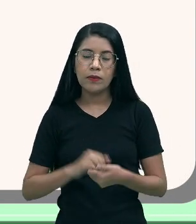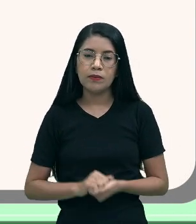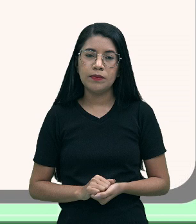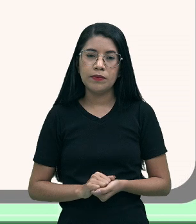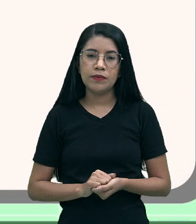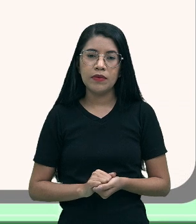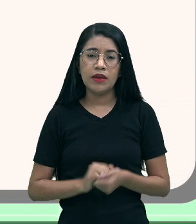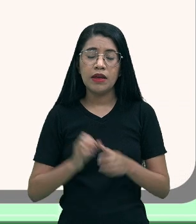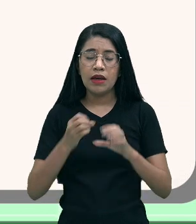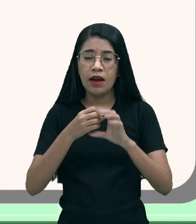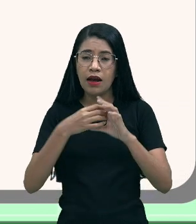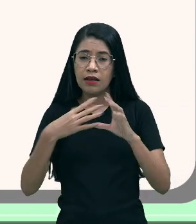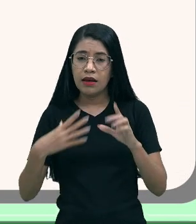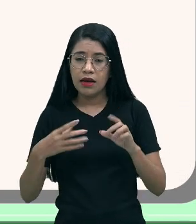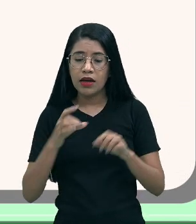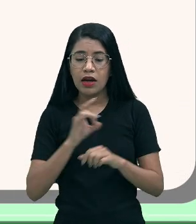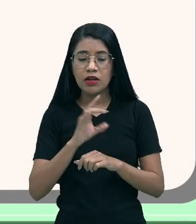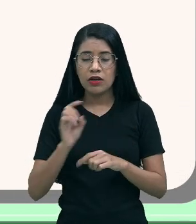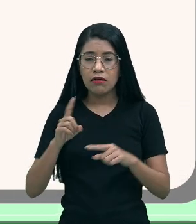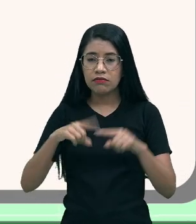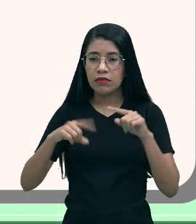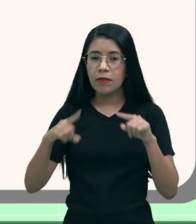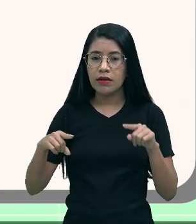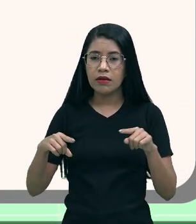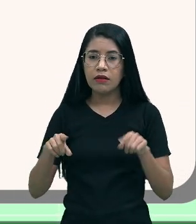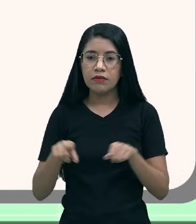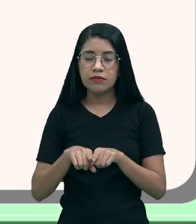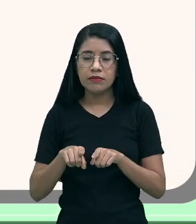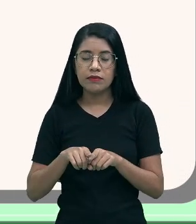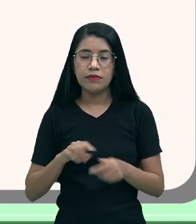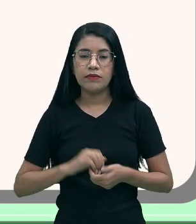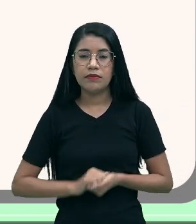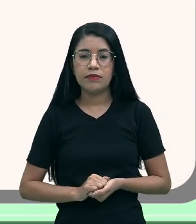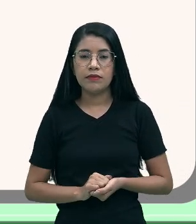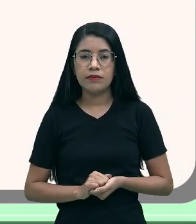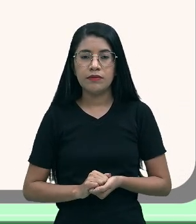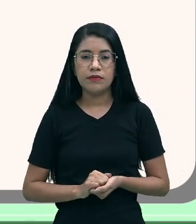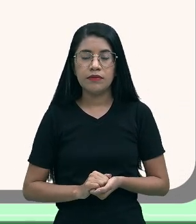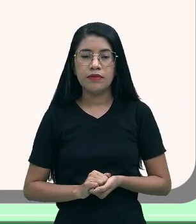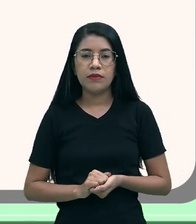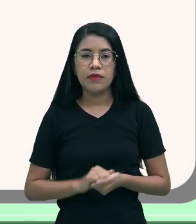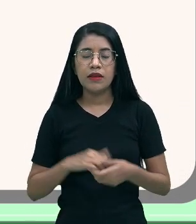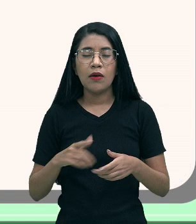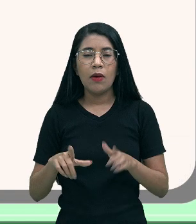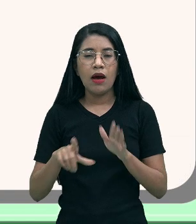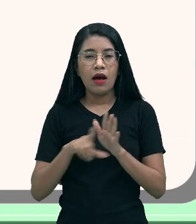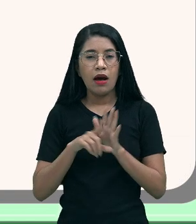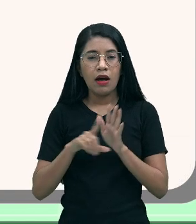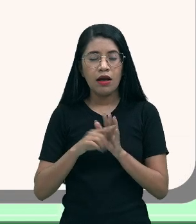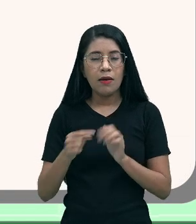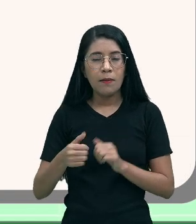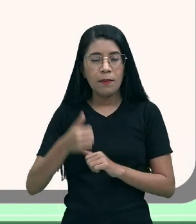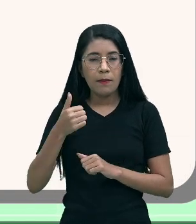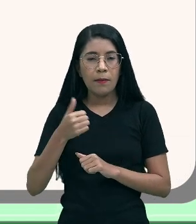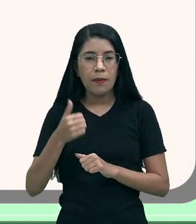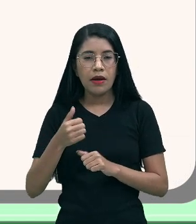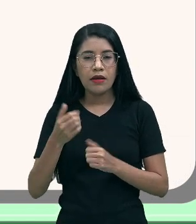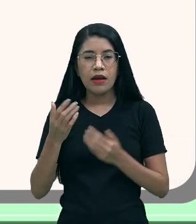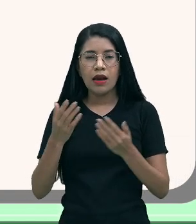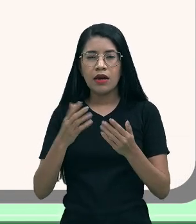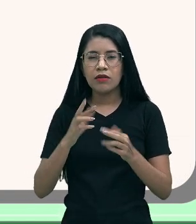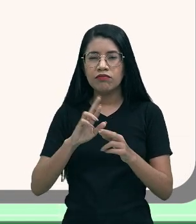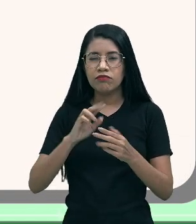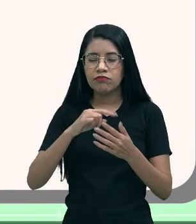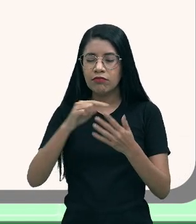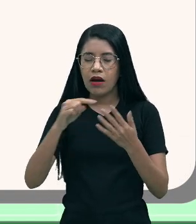característica de cada material, conhecida como resistividade. Observe que a primeira lei de Ohm, ela usa parâmetros diferentes para calcular